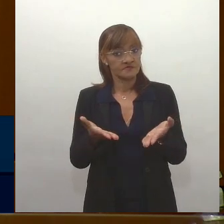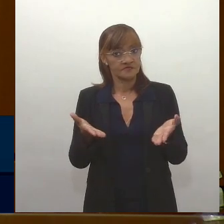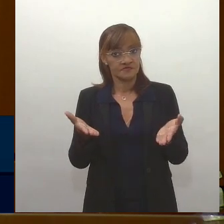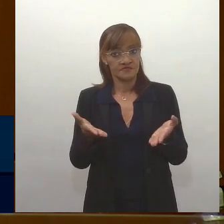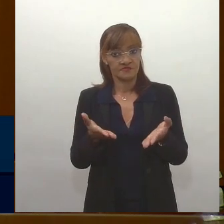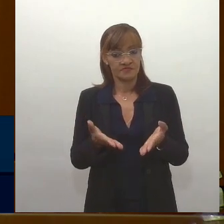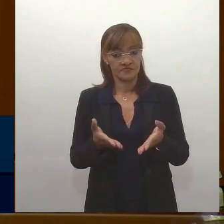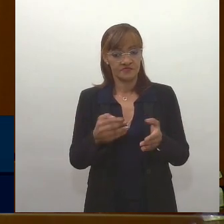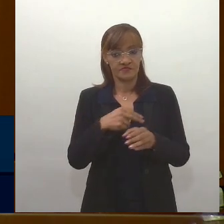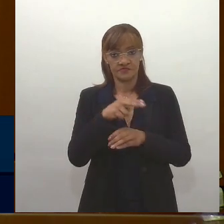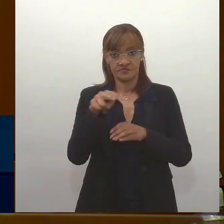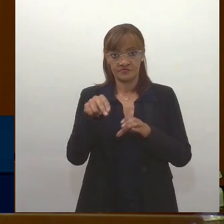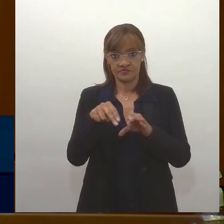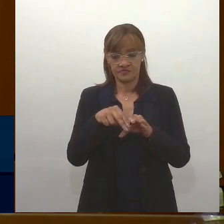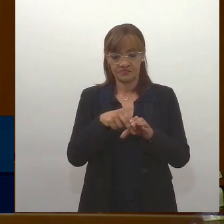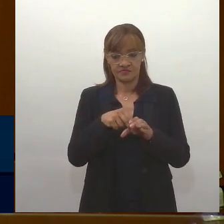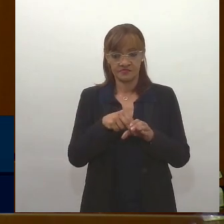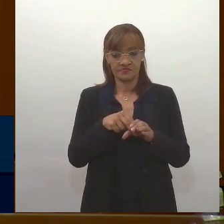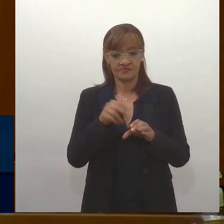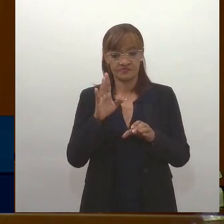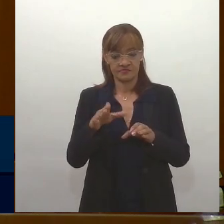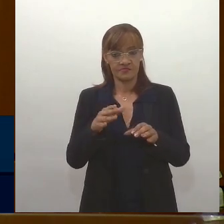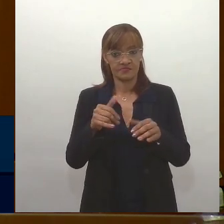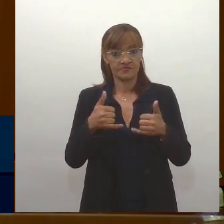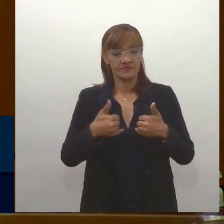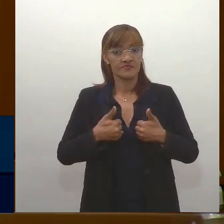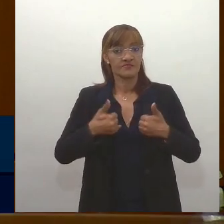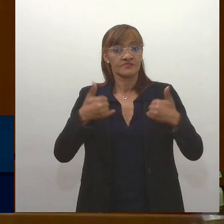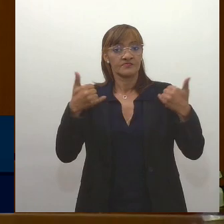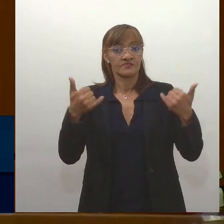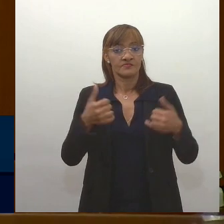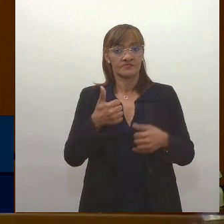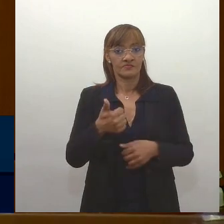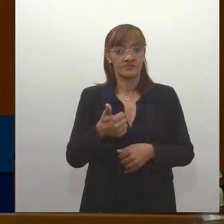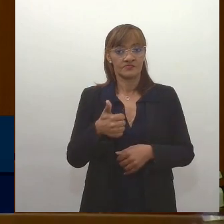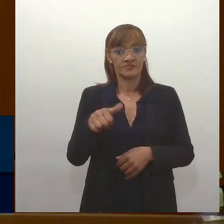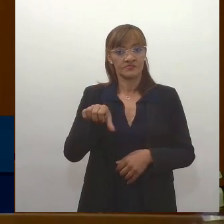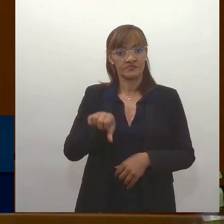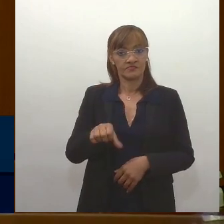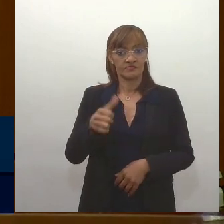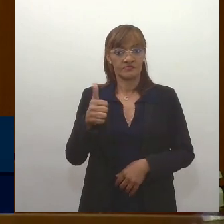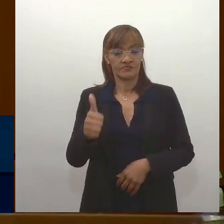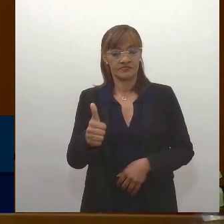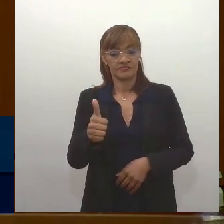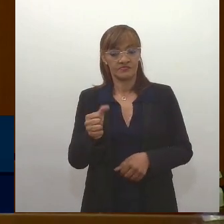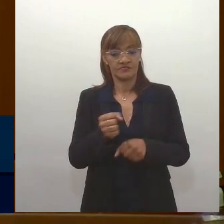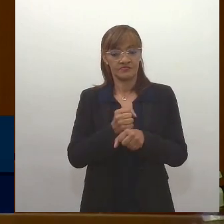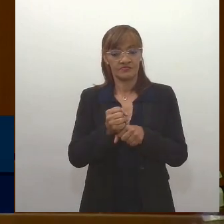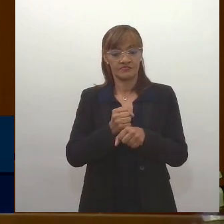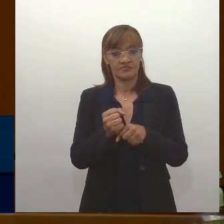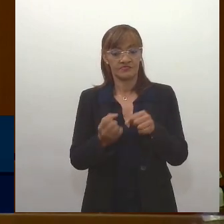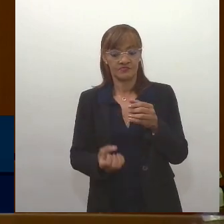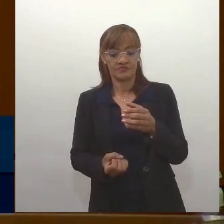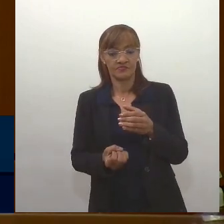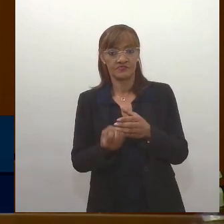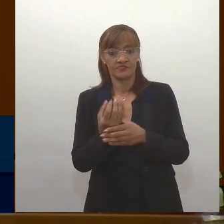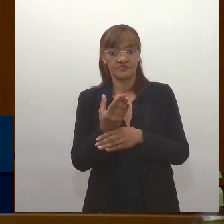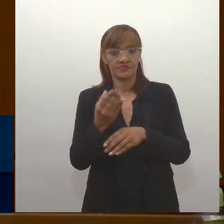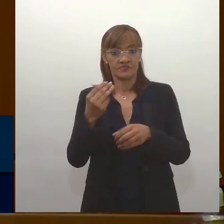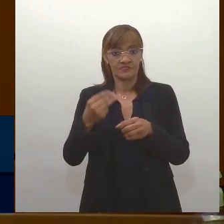o aniversário de 191 anos de emancipação política do município da Capela terra de um o bom e